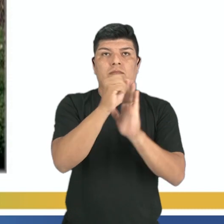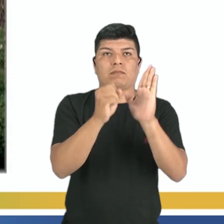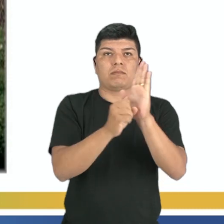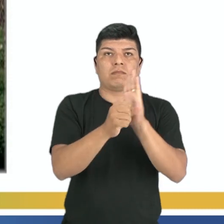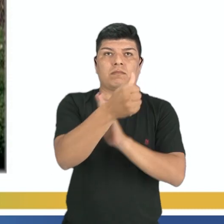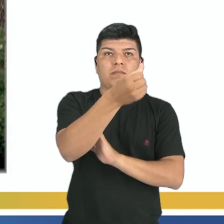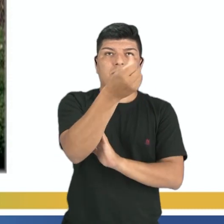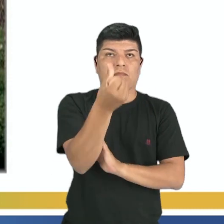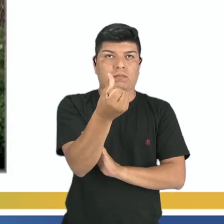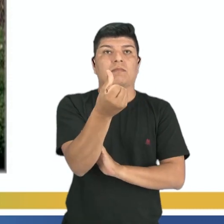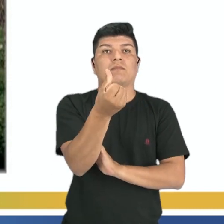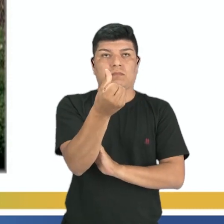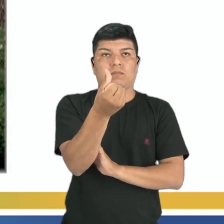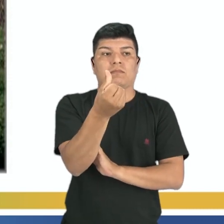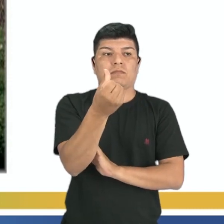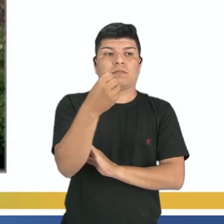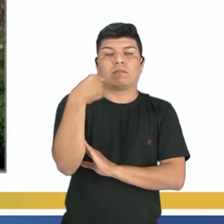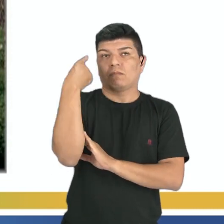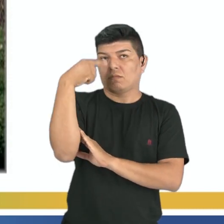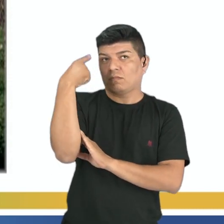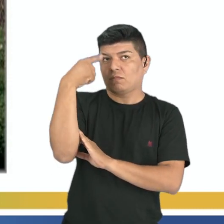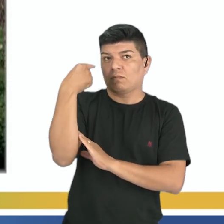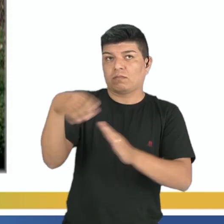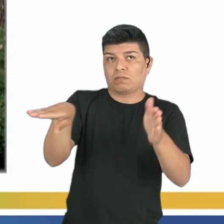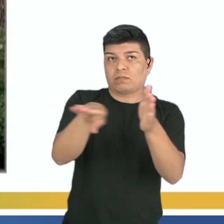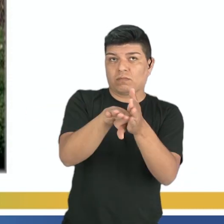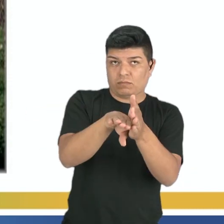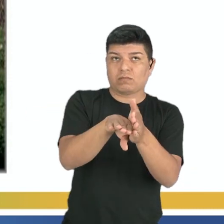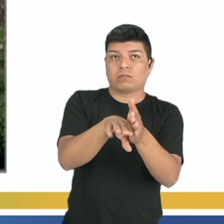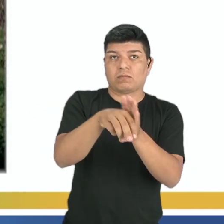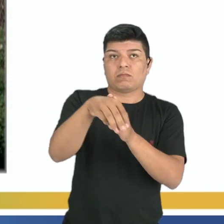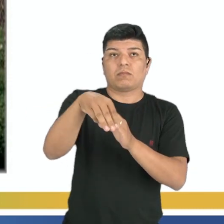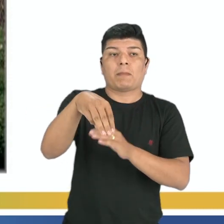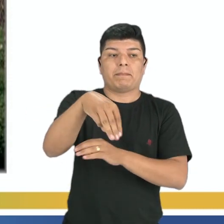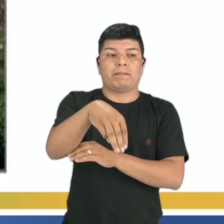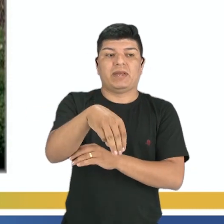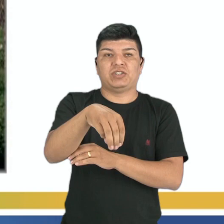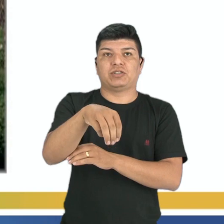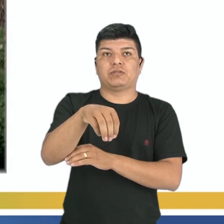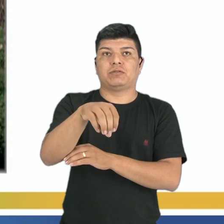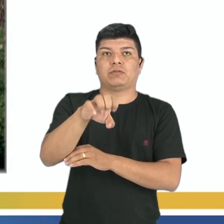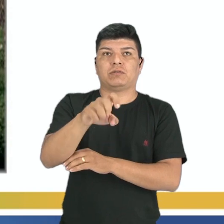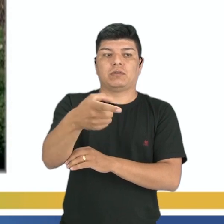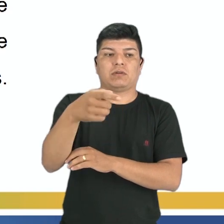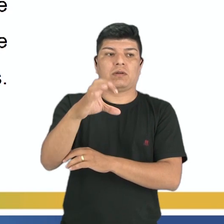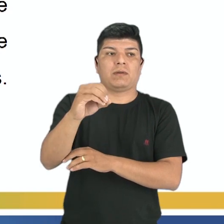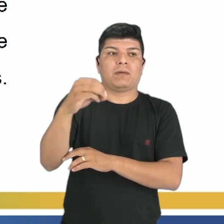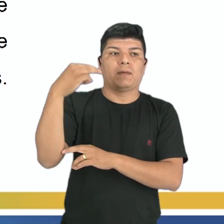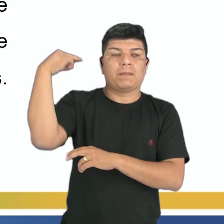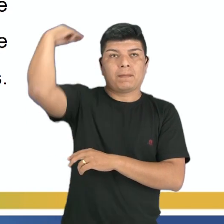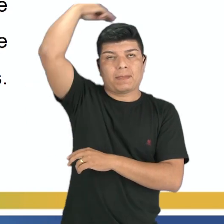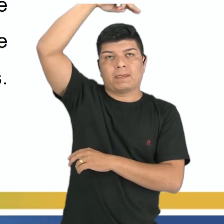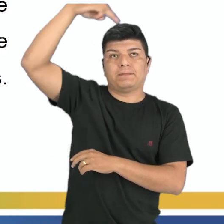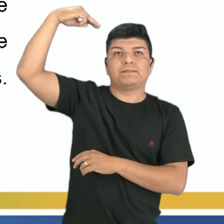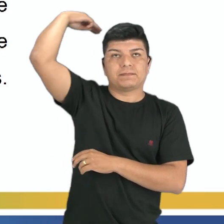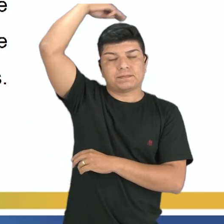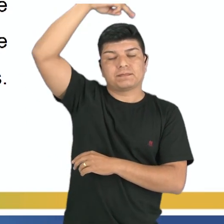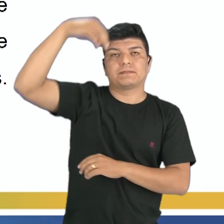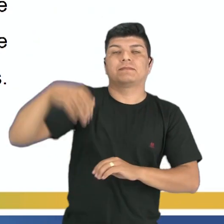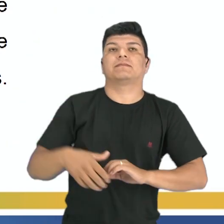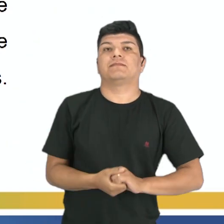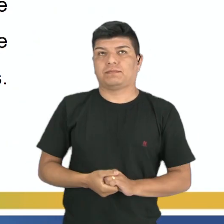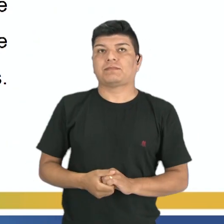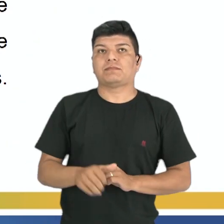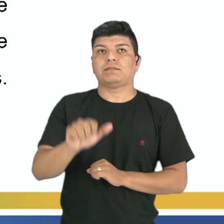chegada dos espanhóis naquela região, tá? Onde, né? A atual região do atual México, né? Região do atual México.